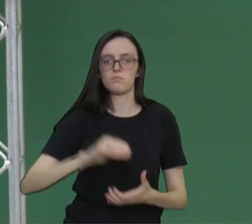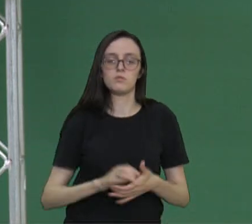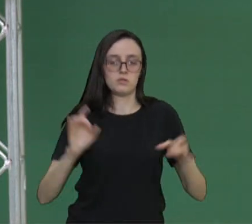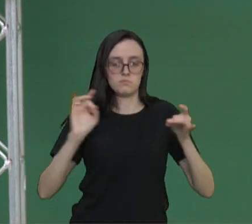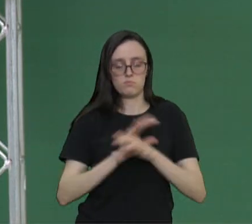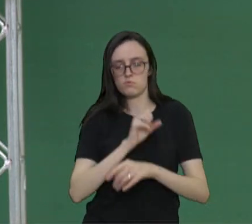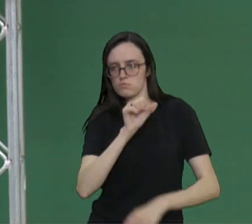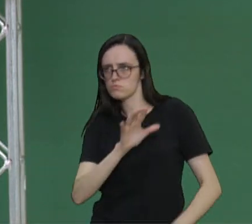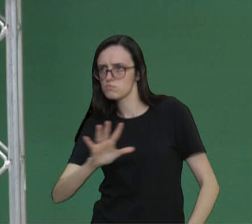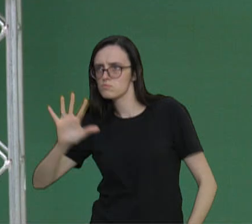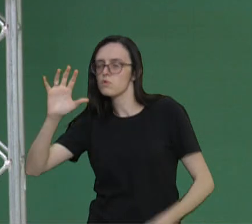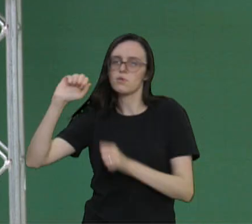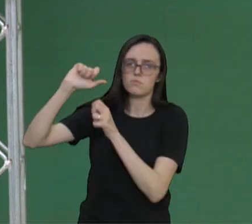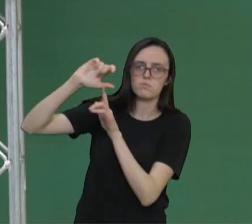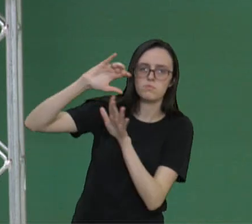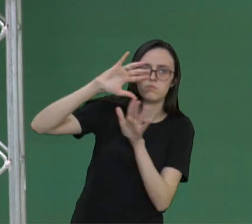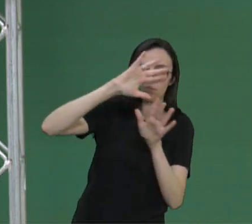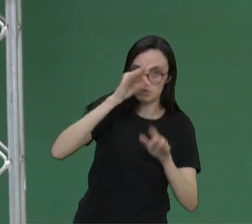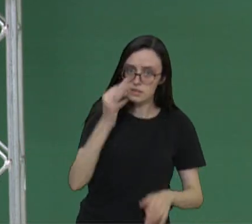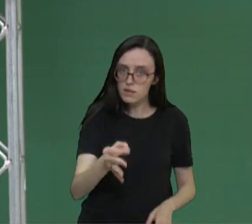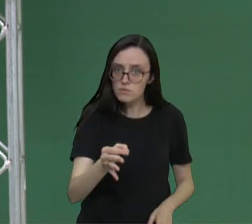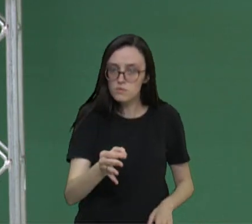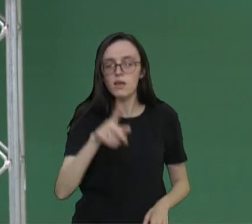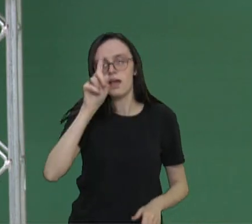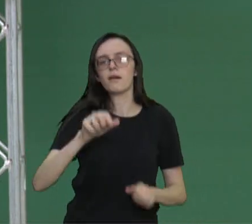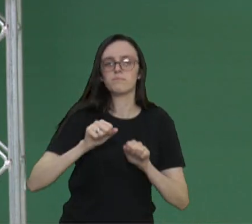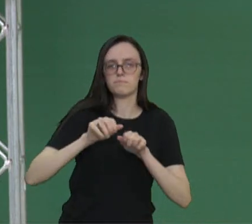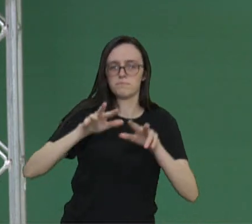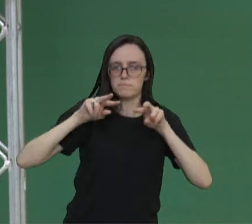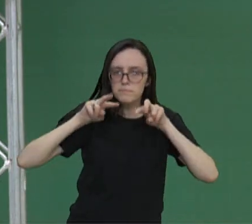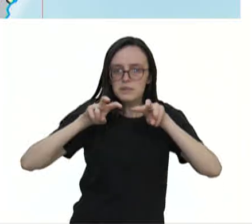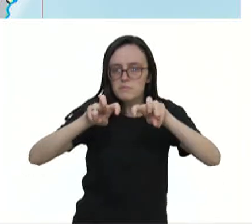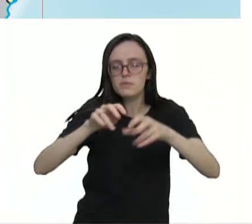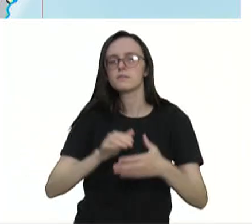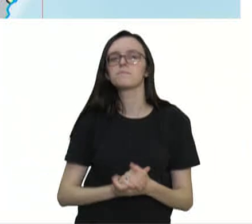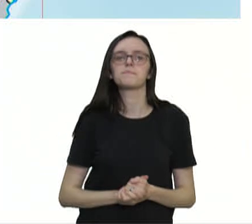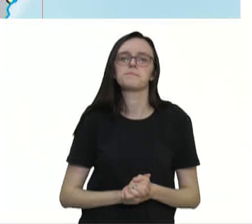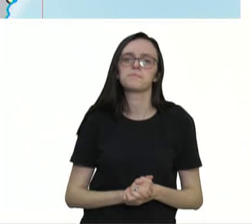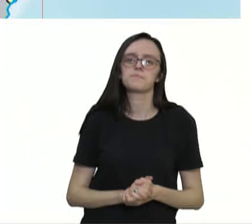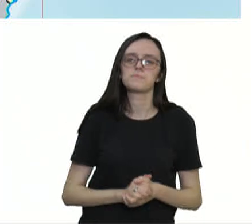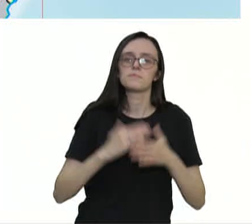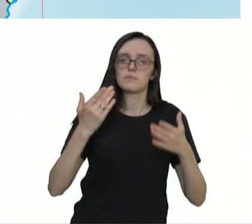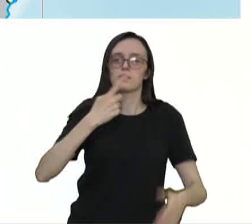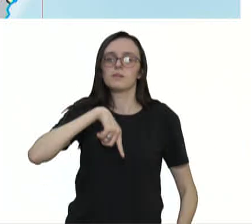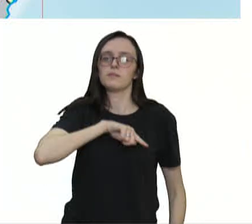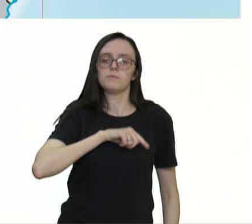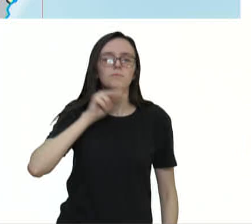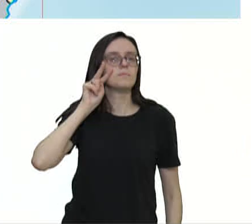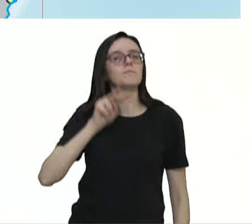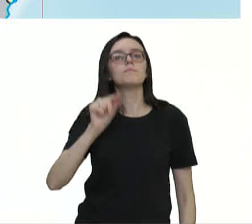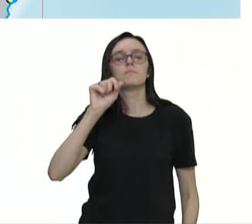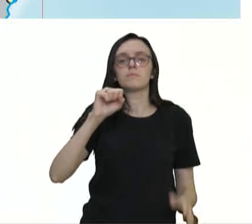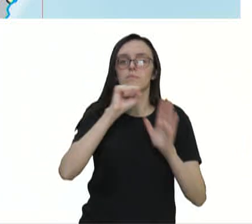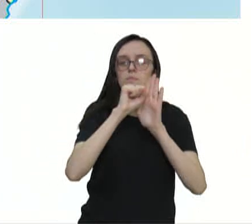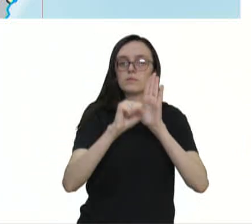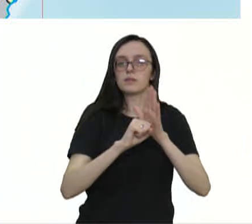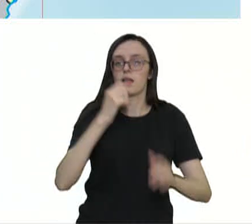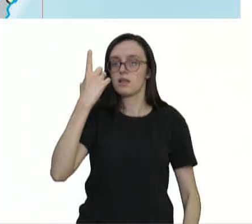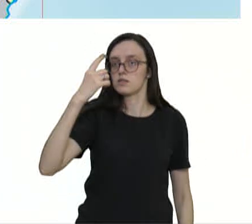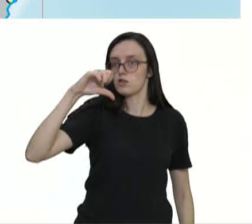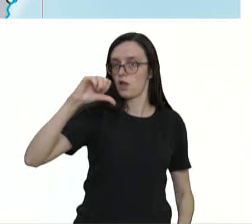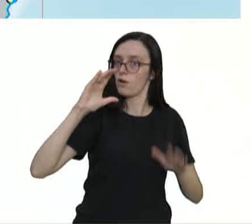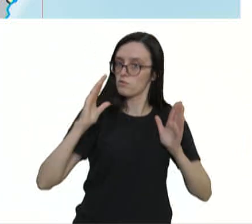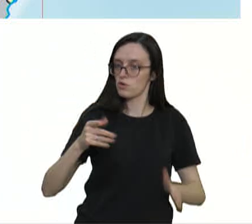litoral e iam para o interior, certo? Para a exploração. Então, nós temos que aí no século XIX